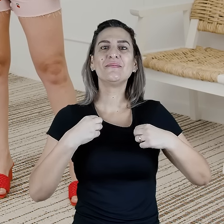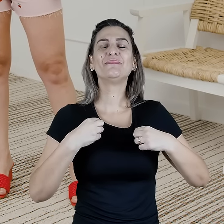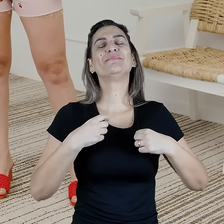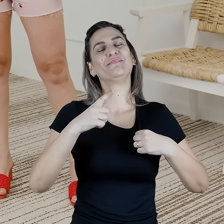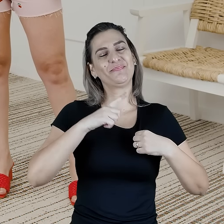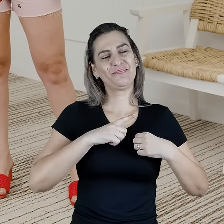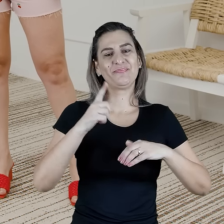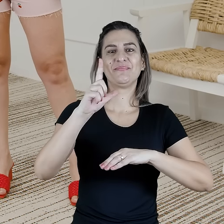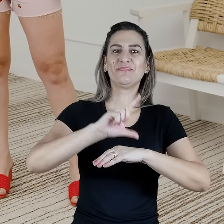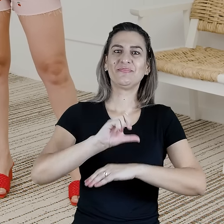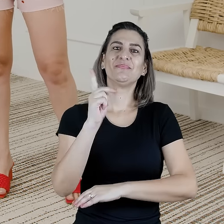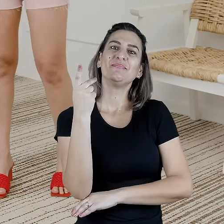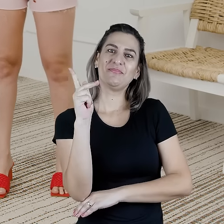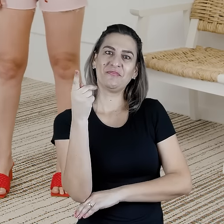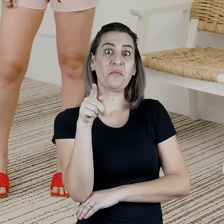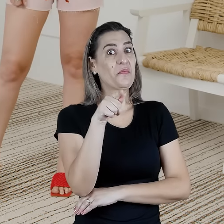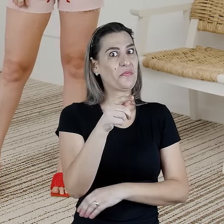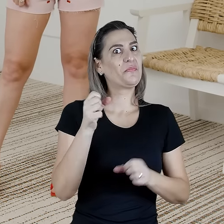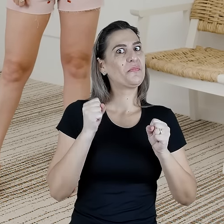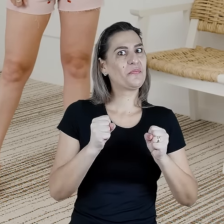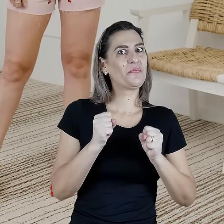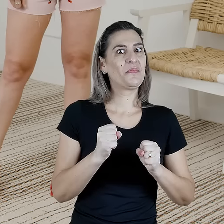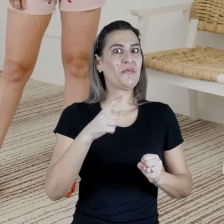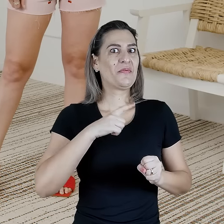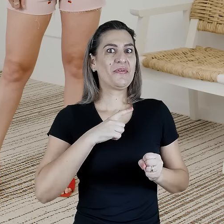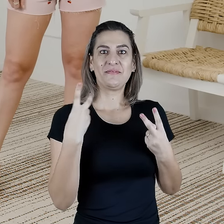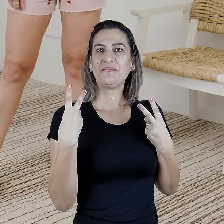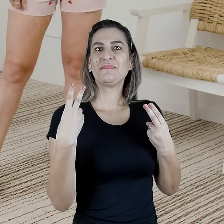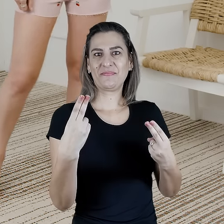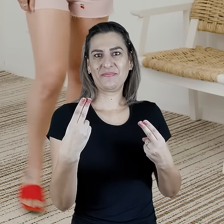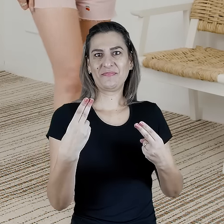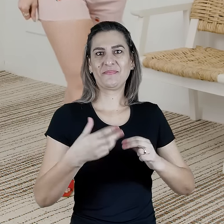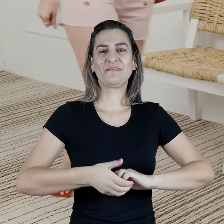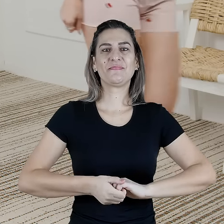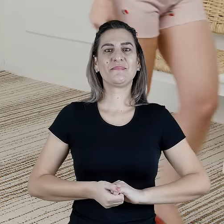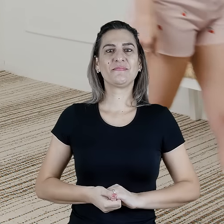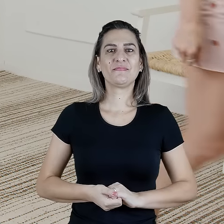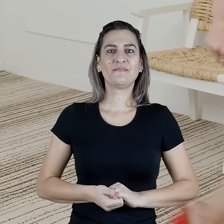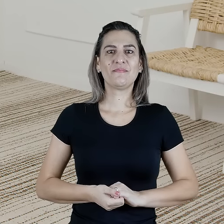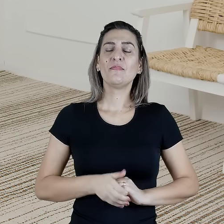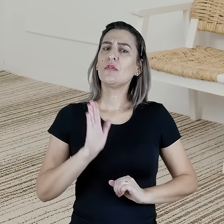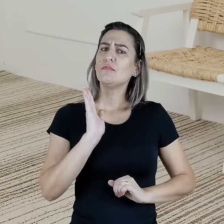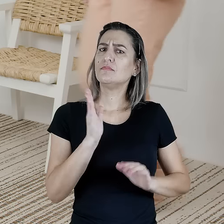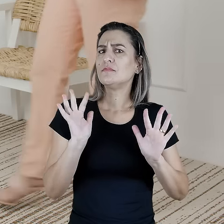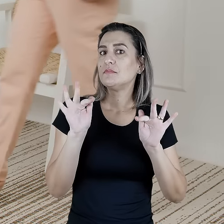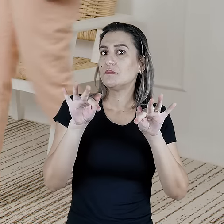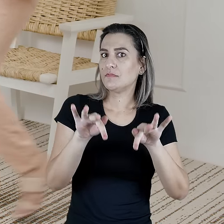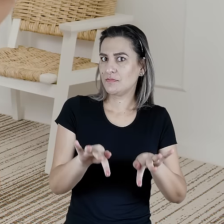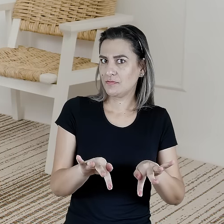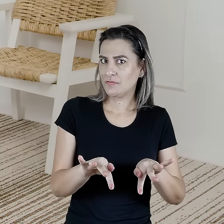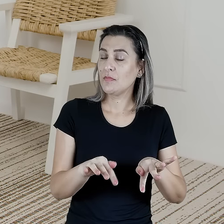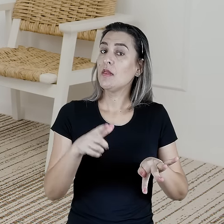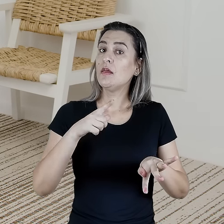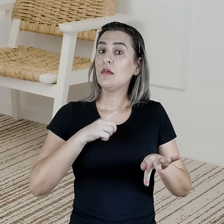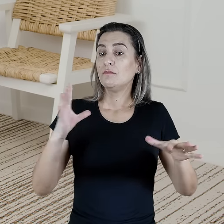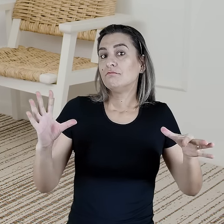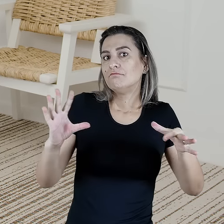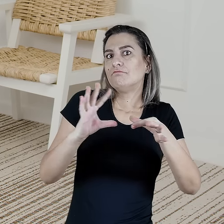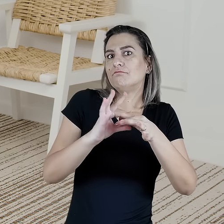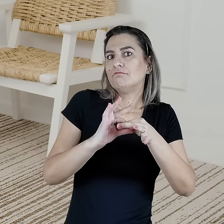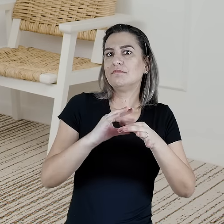aqui são das lojas da Van. Você pode ter no seu guarda-roupa exatamente o mesmo look. E para finalizar,